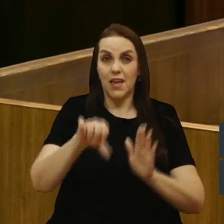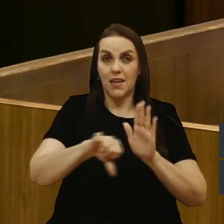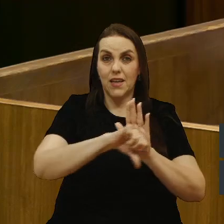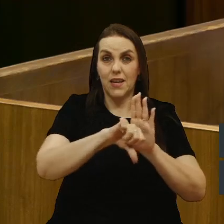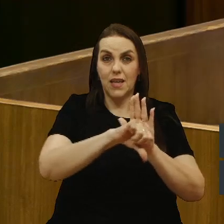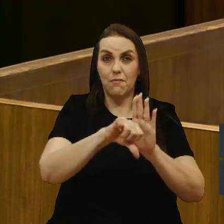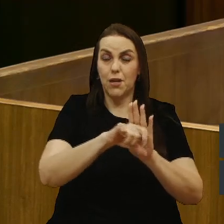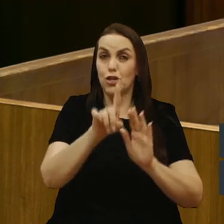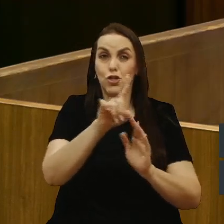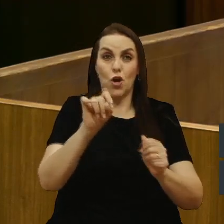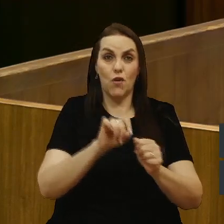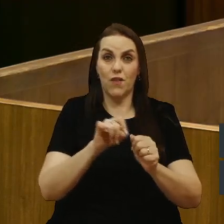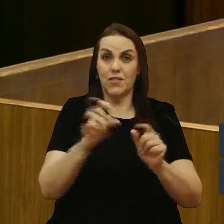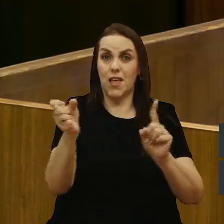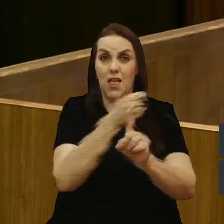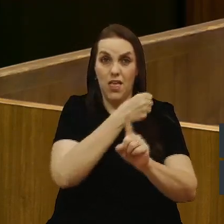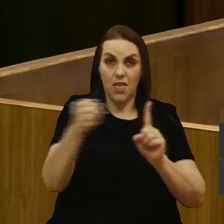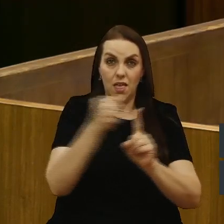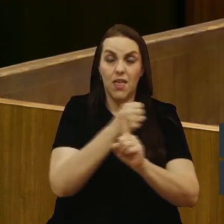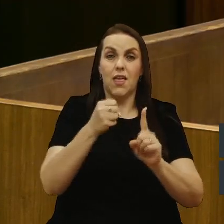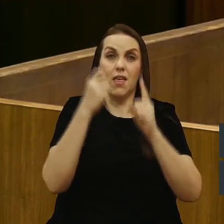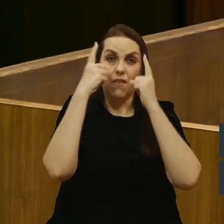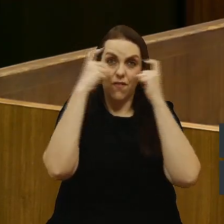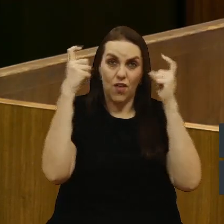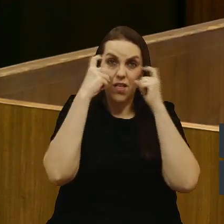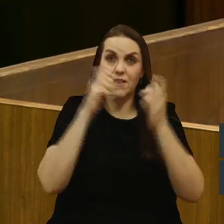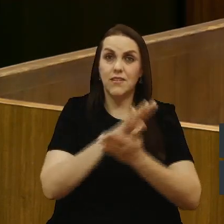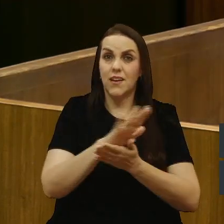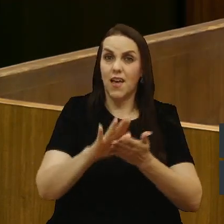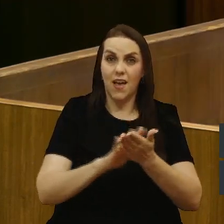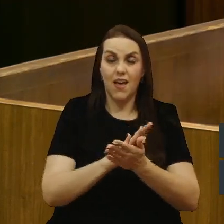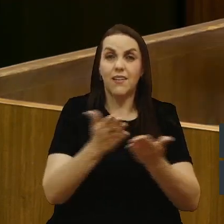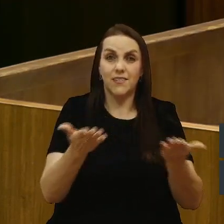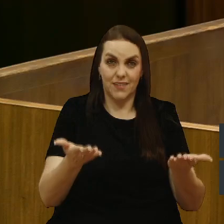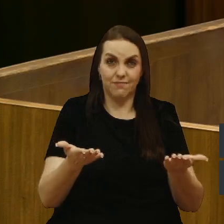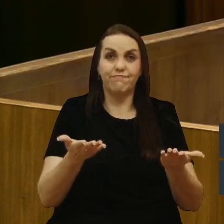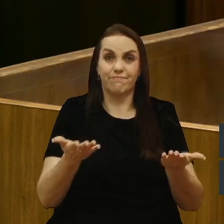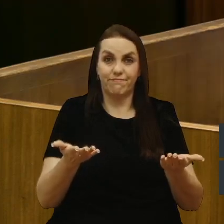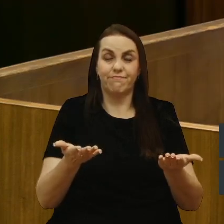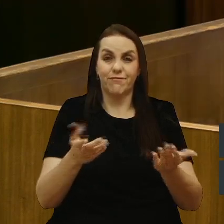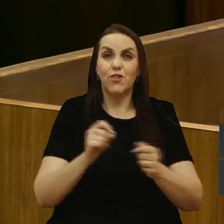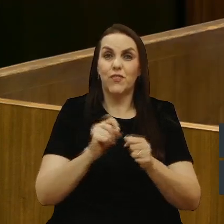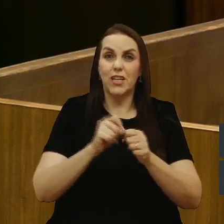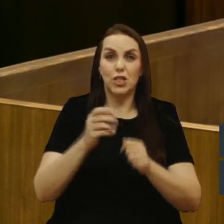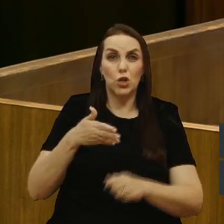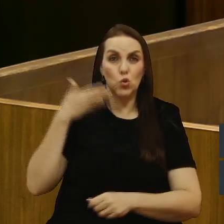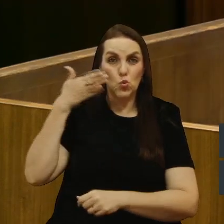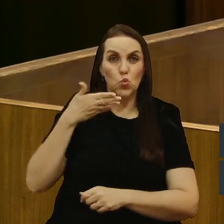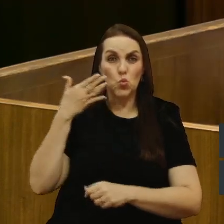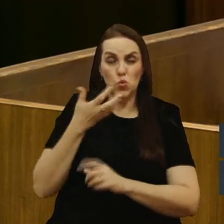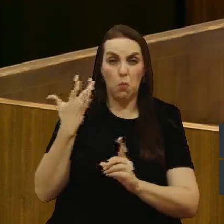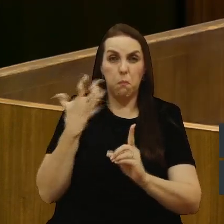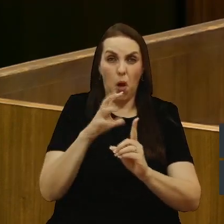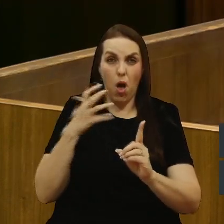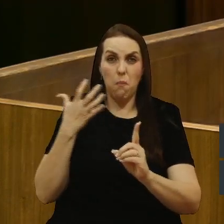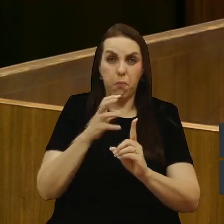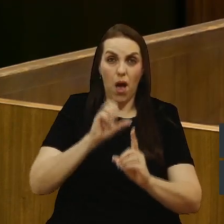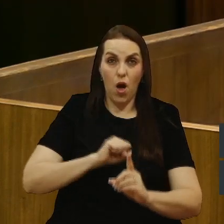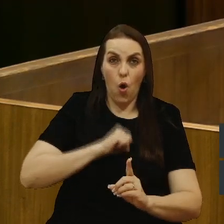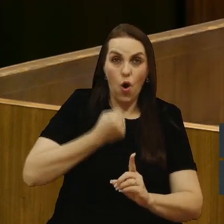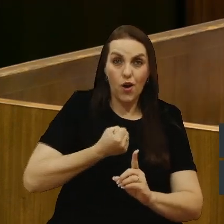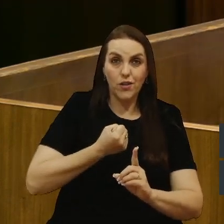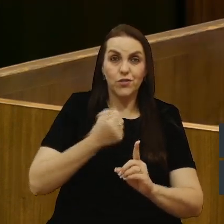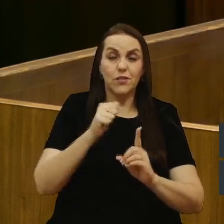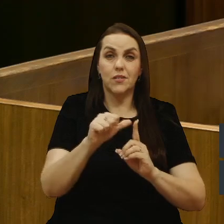só não agredir, é só não cometer violência, é só não fazer discurso de ódio contra as